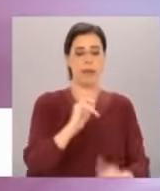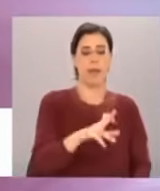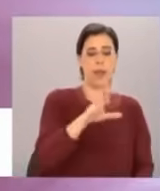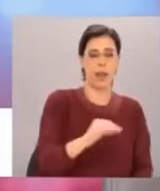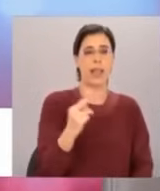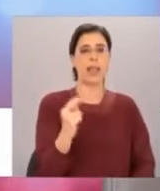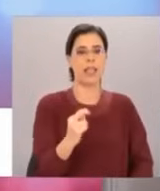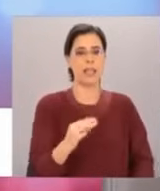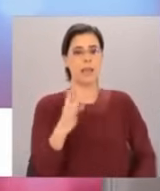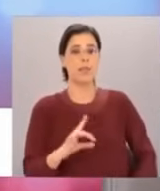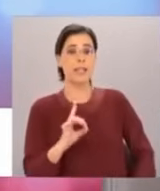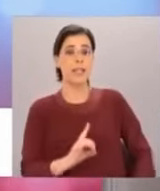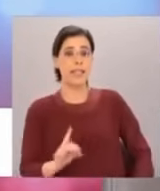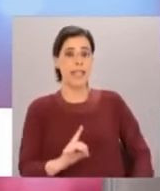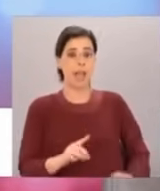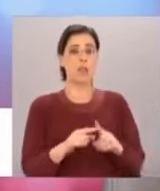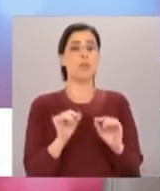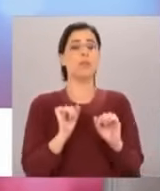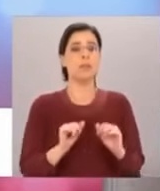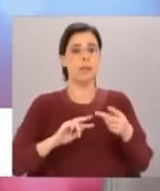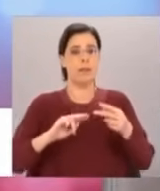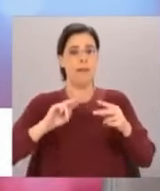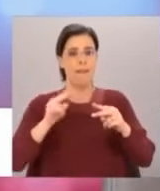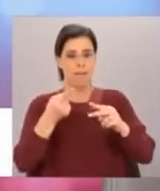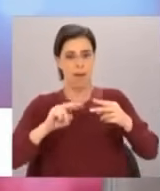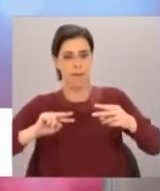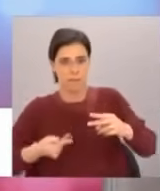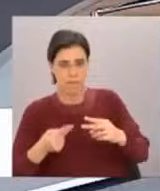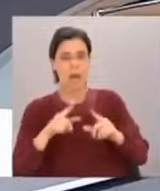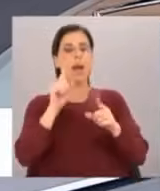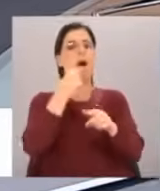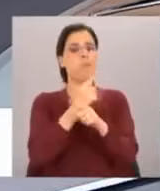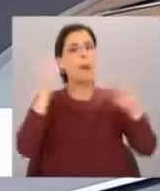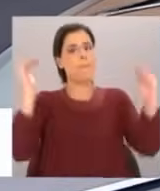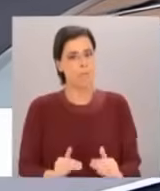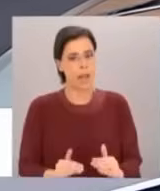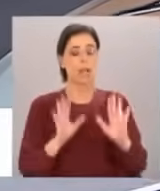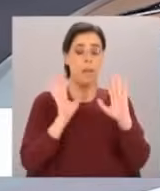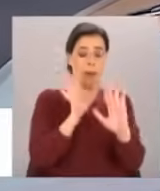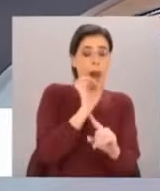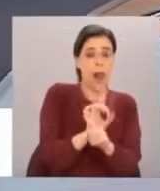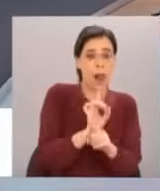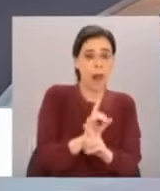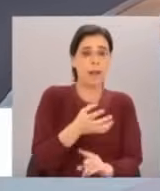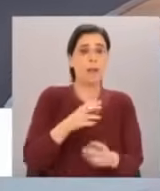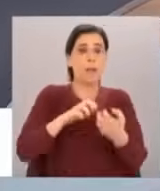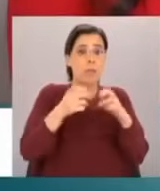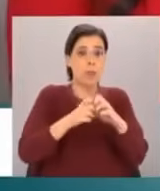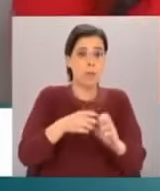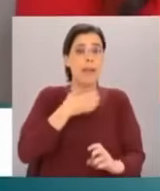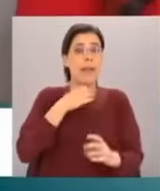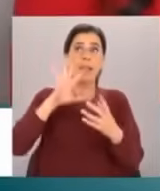entre o 3º eo 6º Escalão não só ao nível dos dobramentos com as mas também a sua opção mas não ainda no que respeita à crise climática